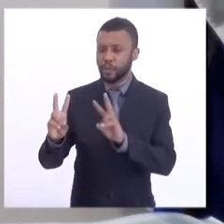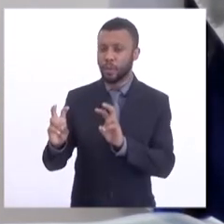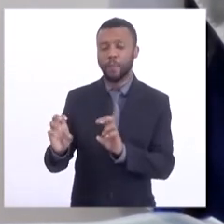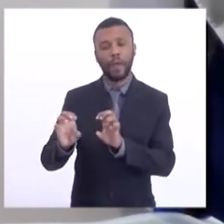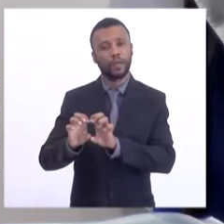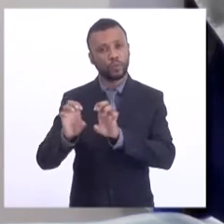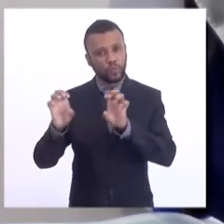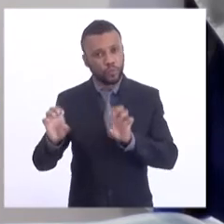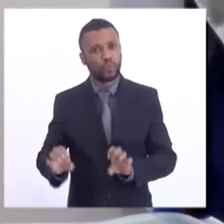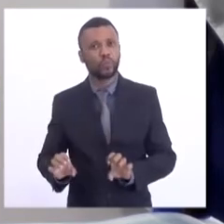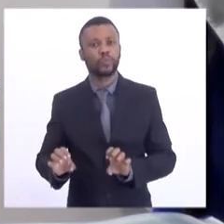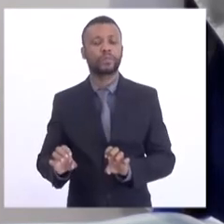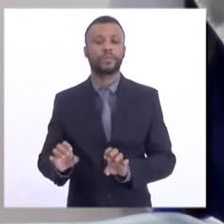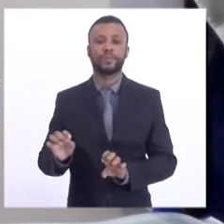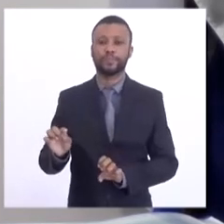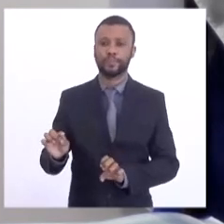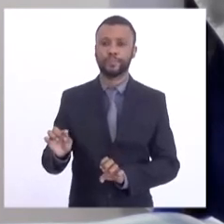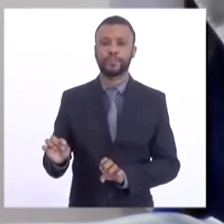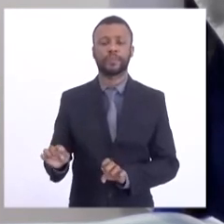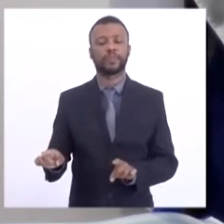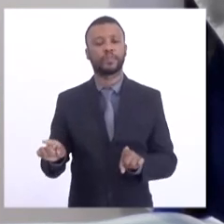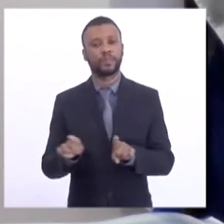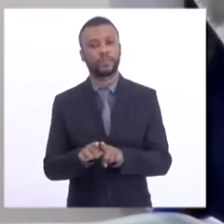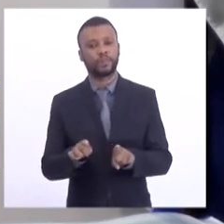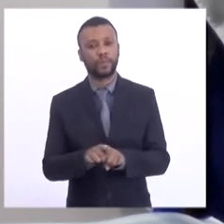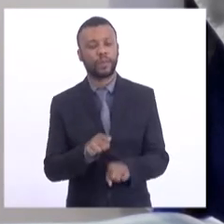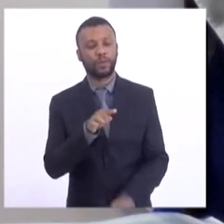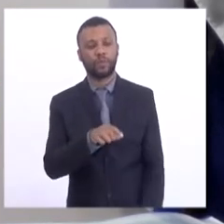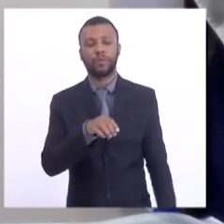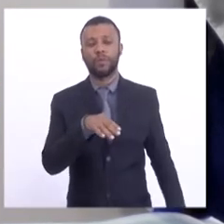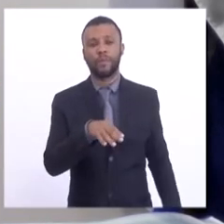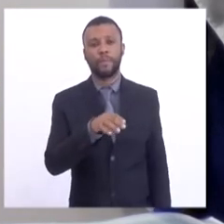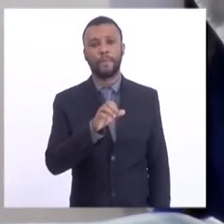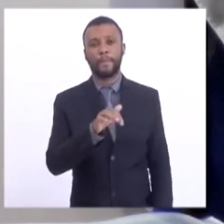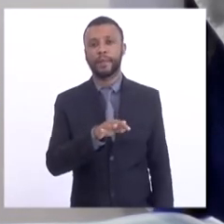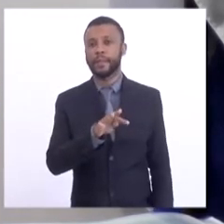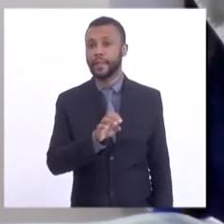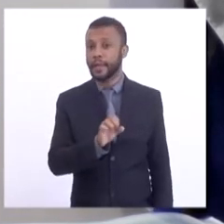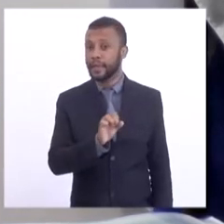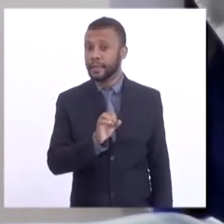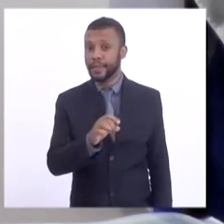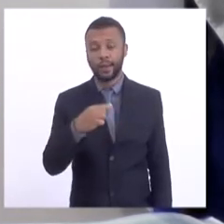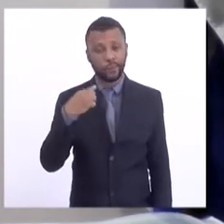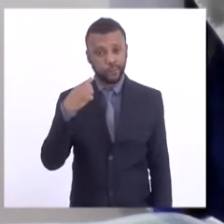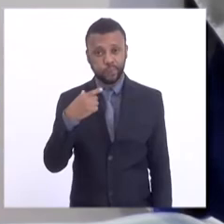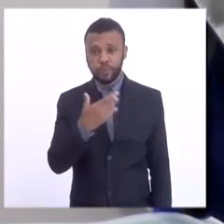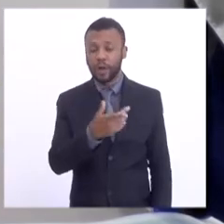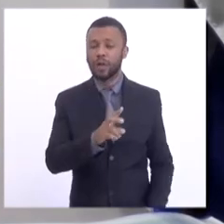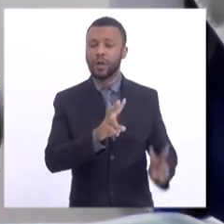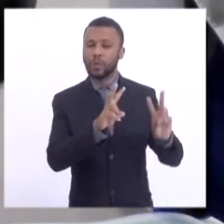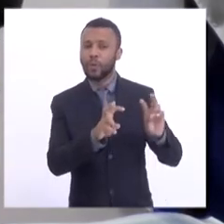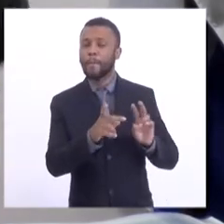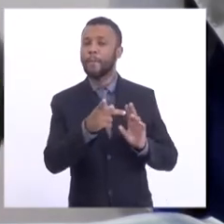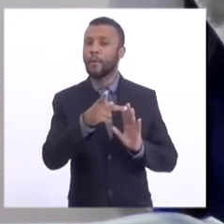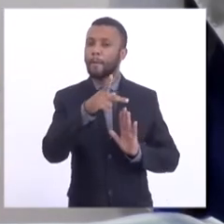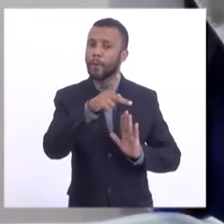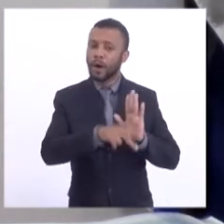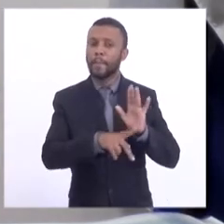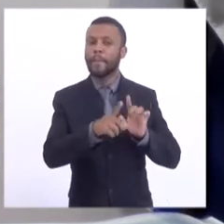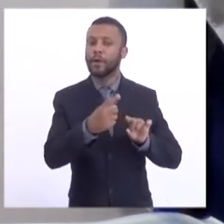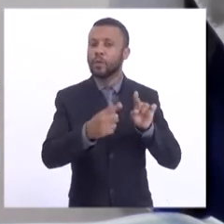estrutura e o Montese doutoramento tese em relação ao super a Rio